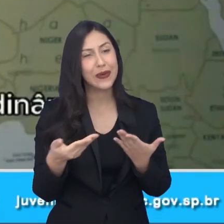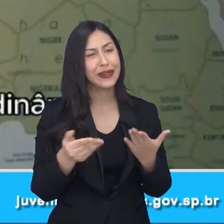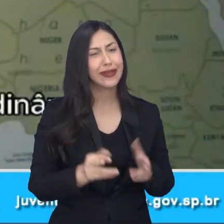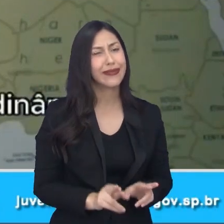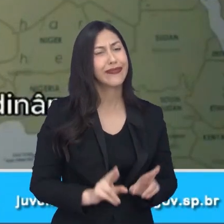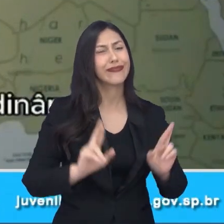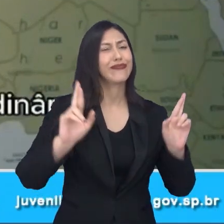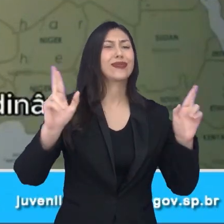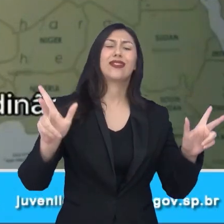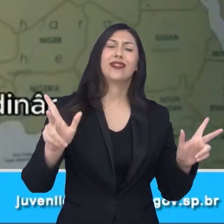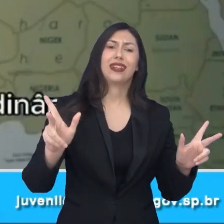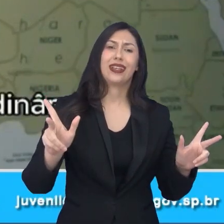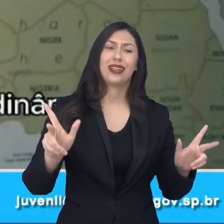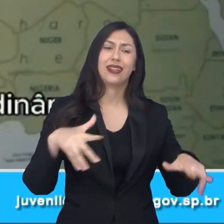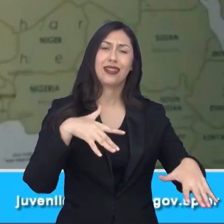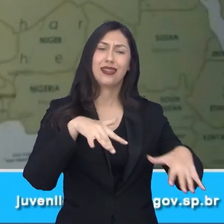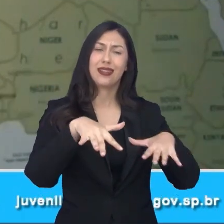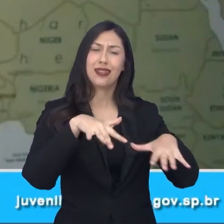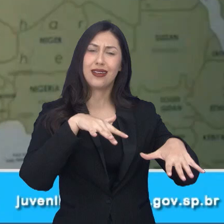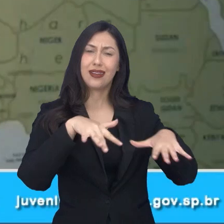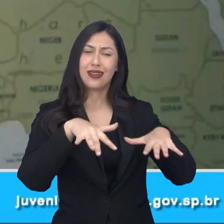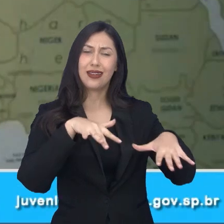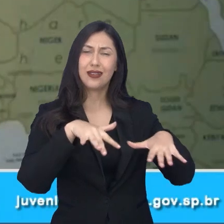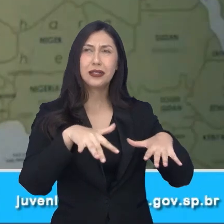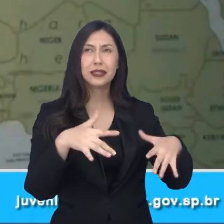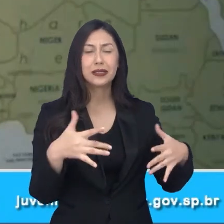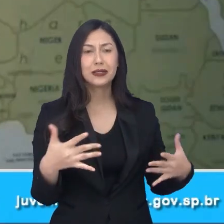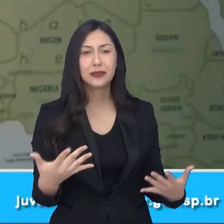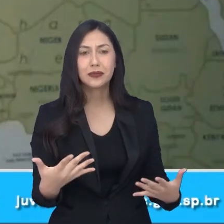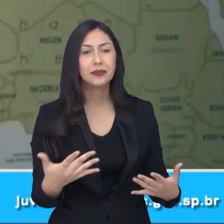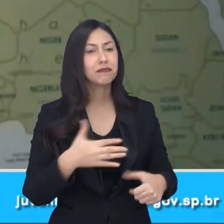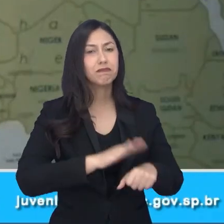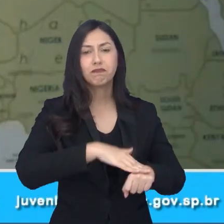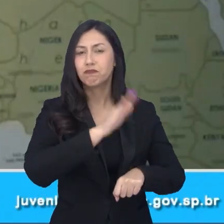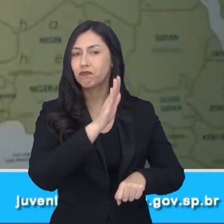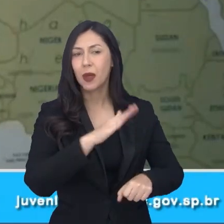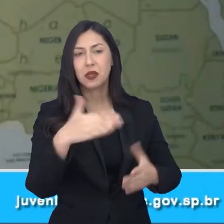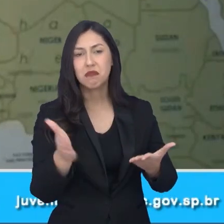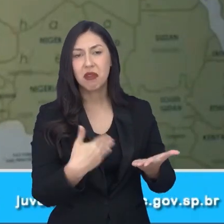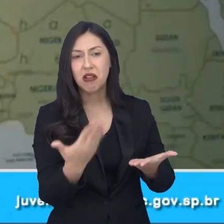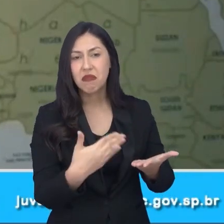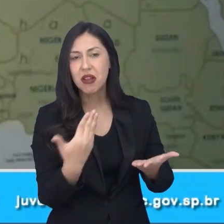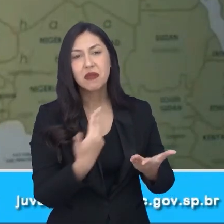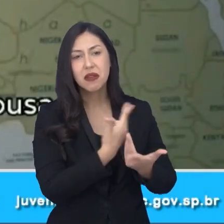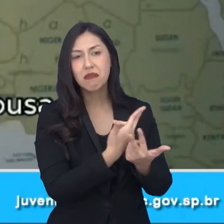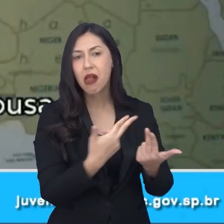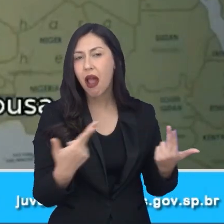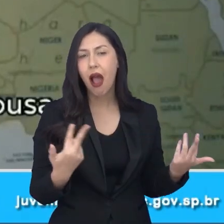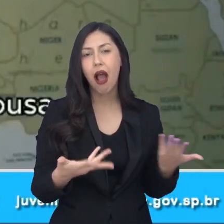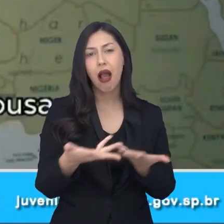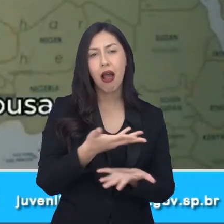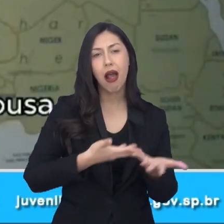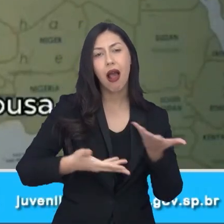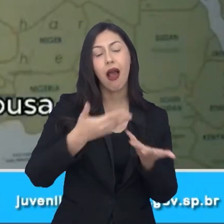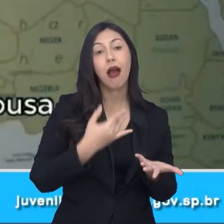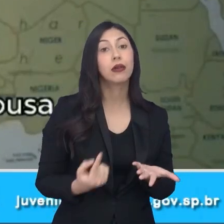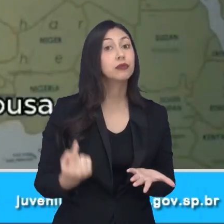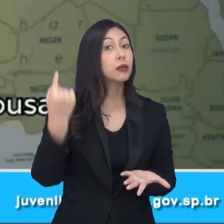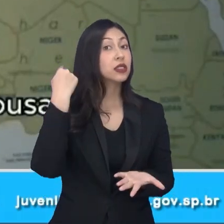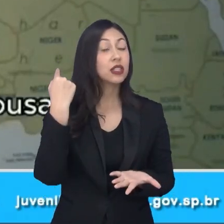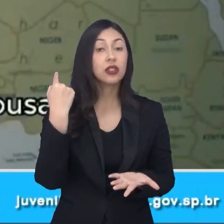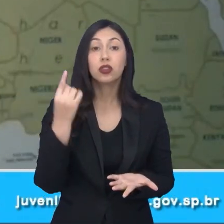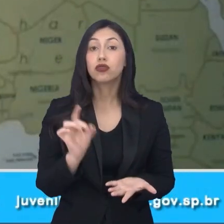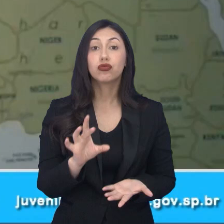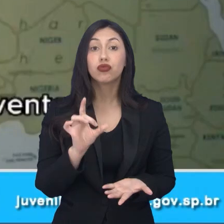eu imagino que deva ser muito mais dinâmico, com muito mais material, muito mais interação. Naquela época era você, o professor